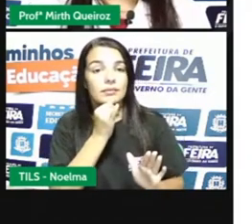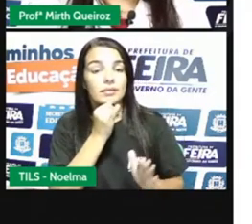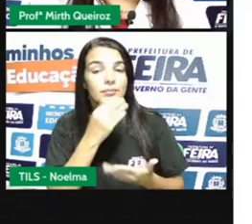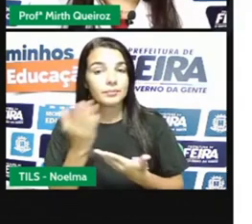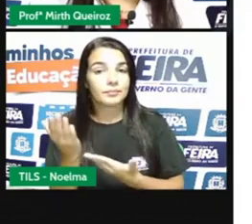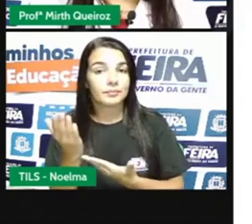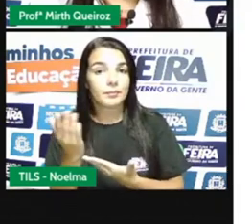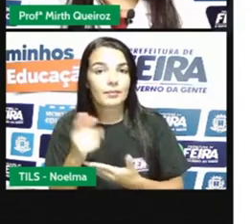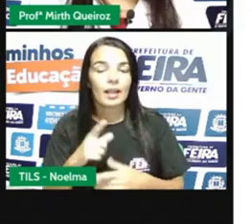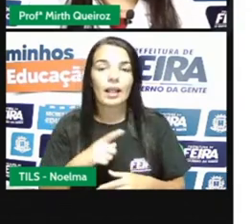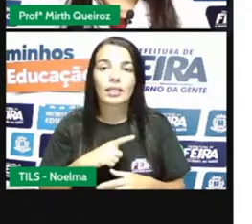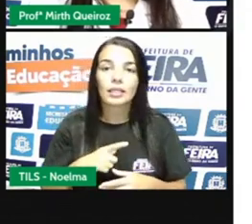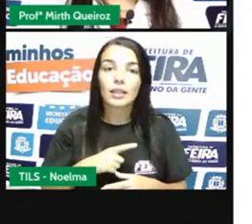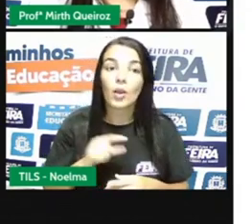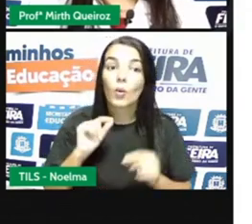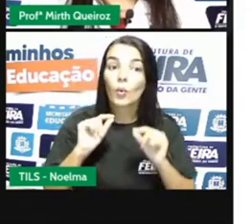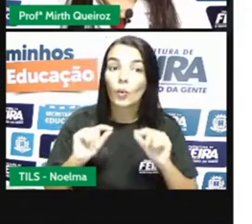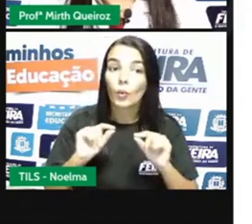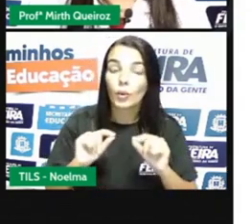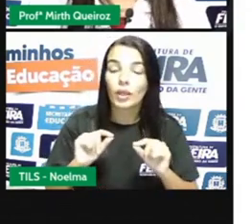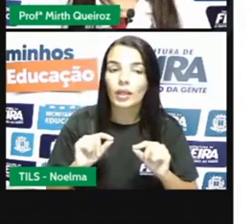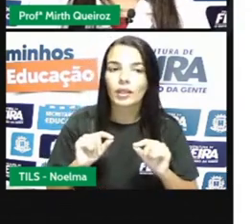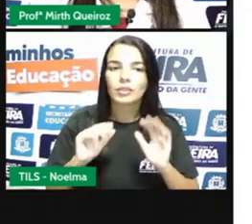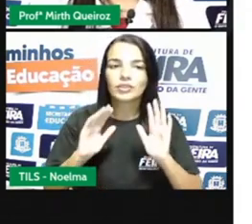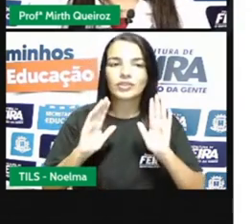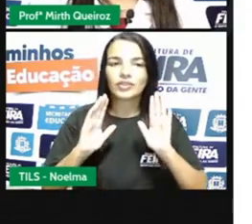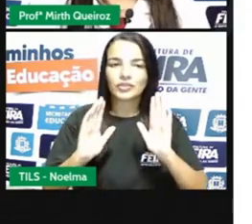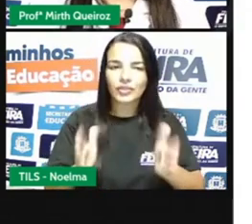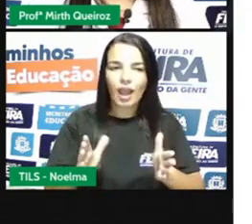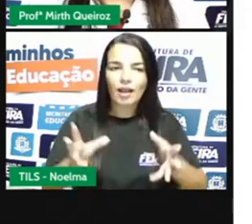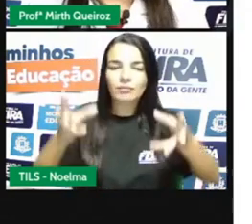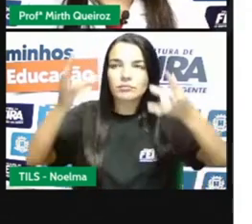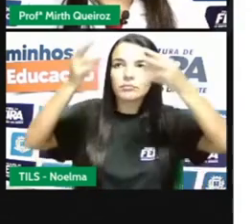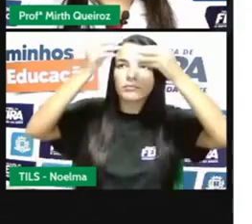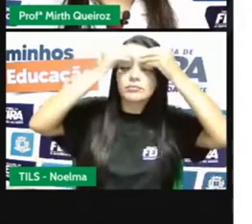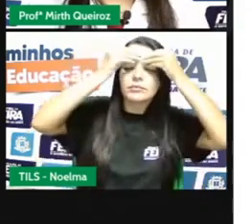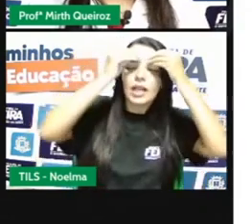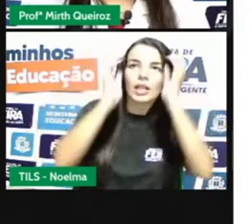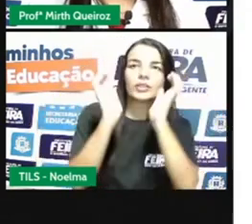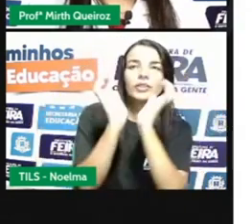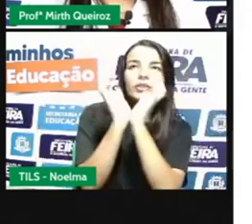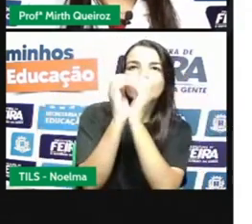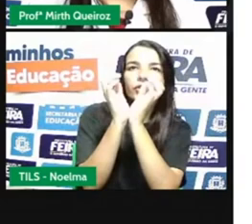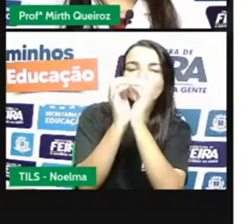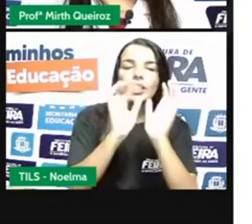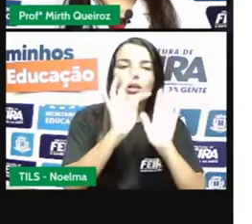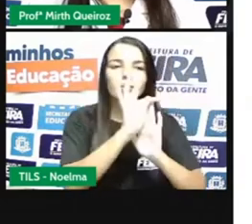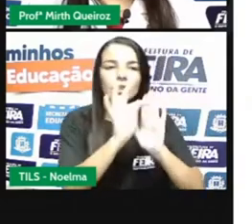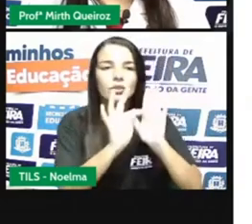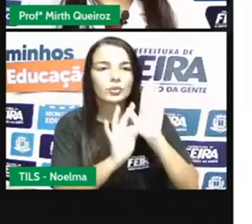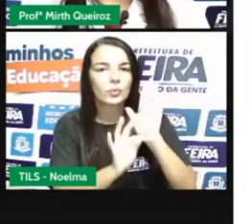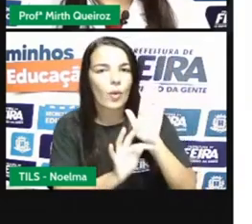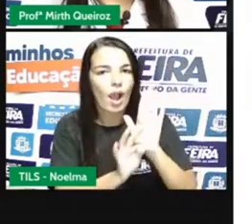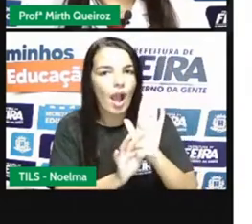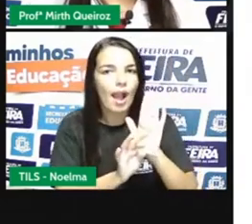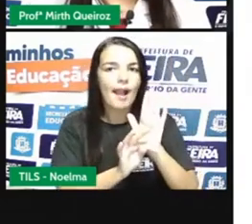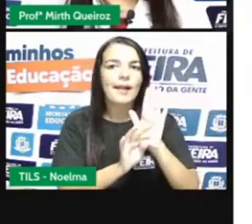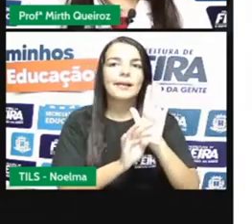Levando em consideração os conhecimentos que já adquirimos sobre gêneros textuais, que a gente viu, né, que são